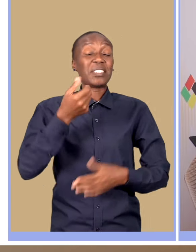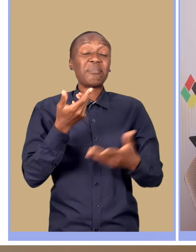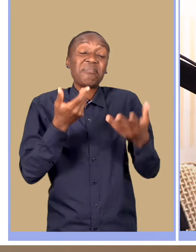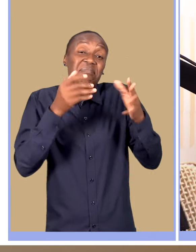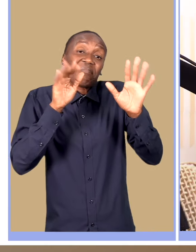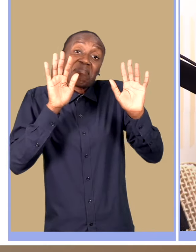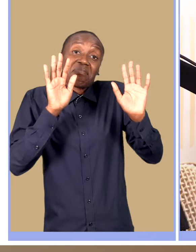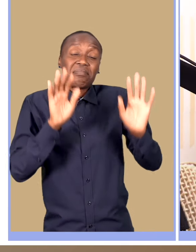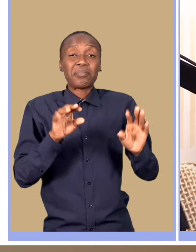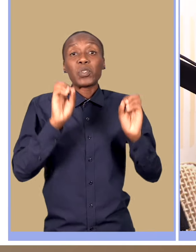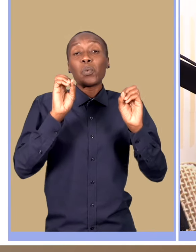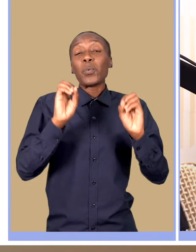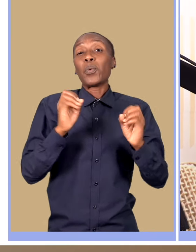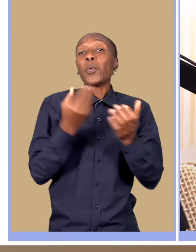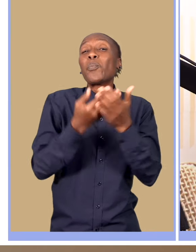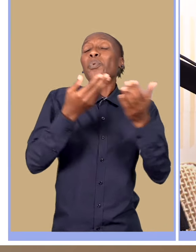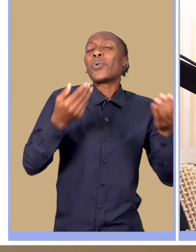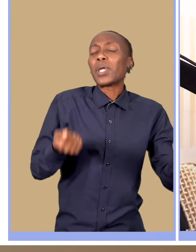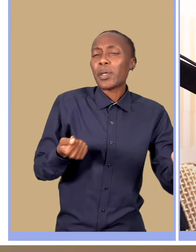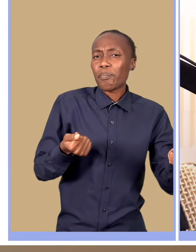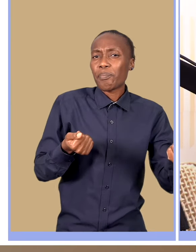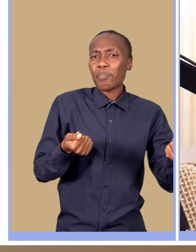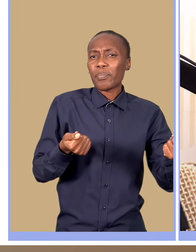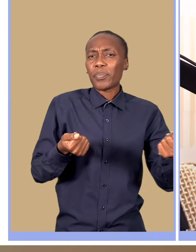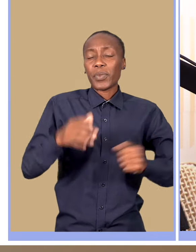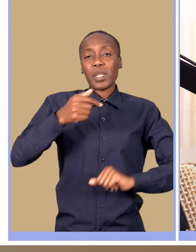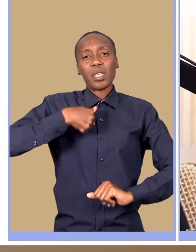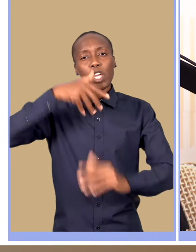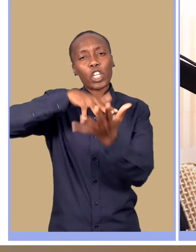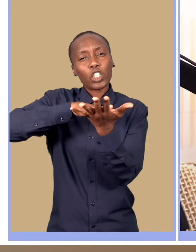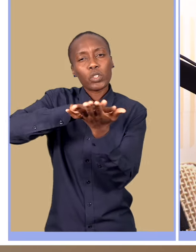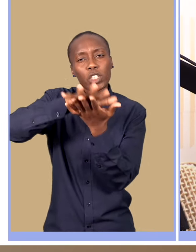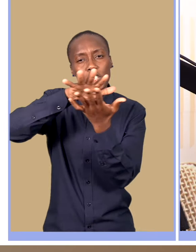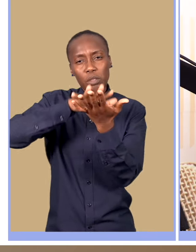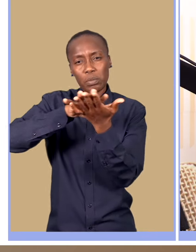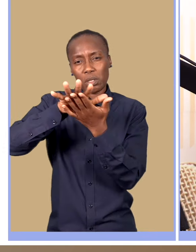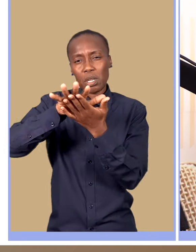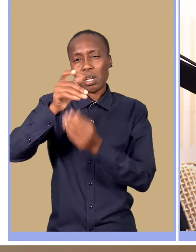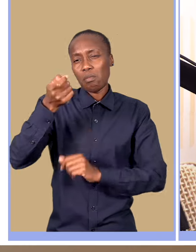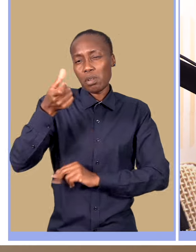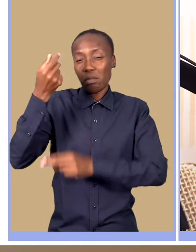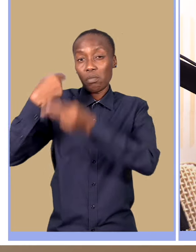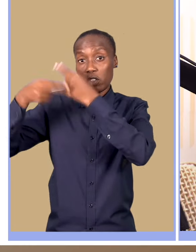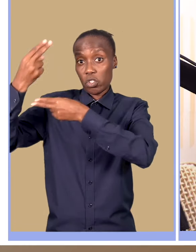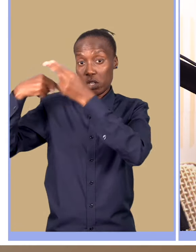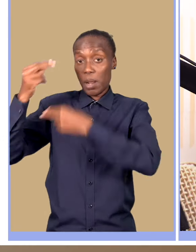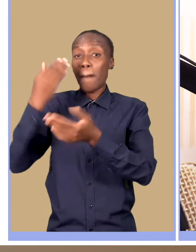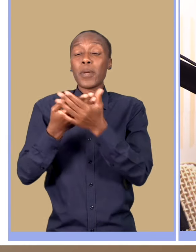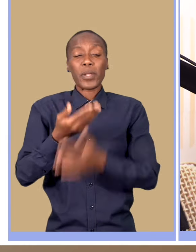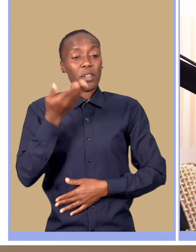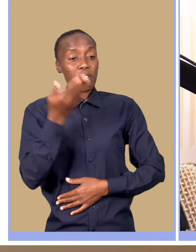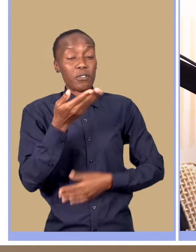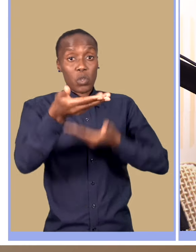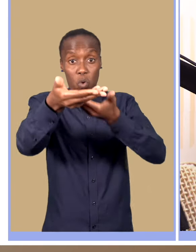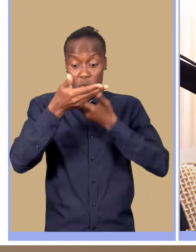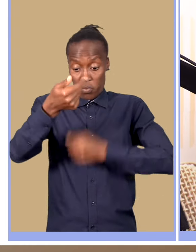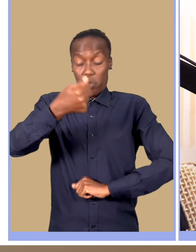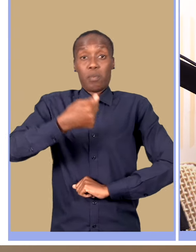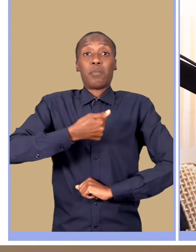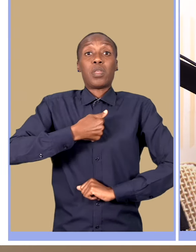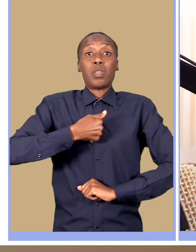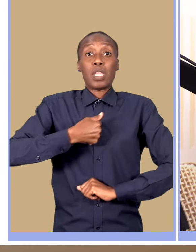tudo bem. Como é que nós vamos lidar com isto? Por que eu estou a chegar a por que eu contei esta pequena história? É porque o teu convite para vir aqui,